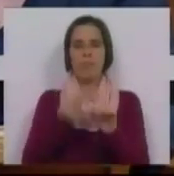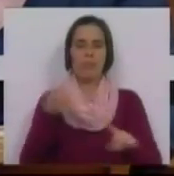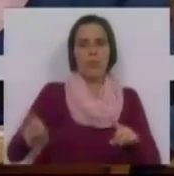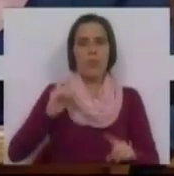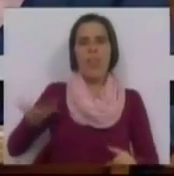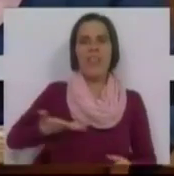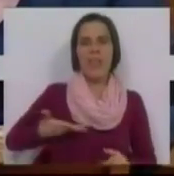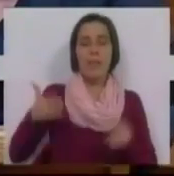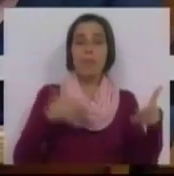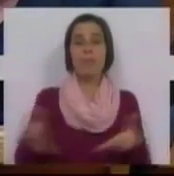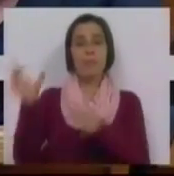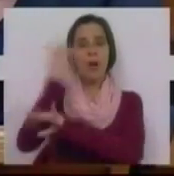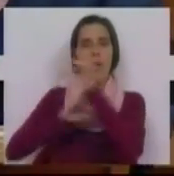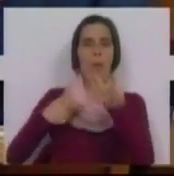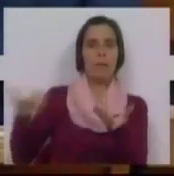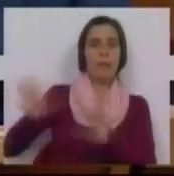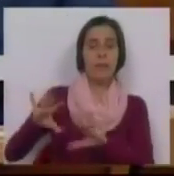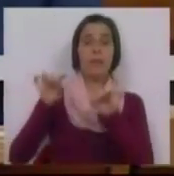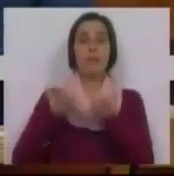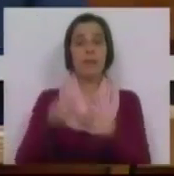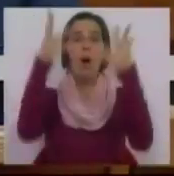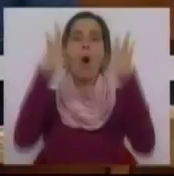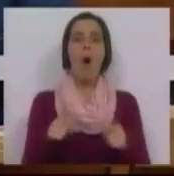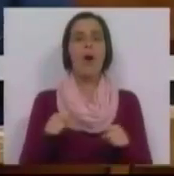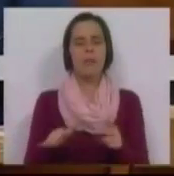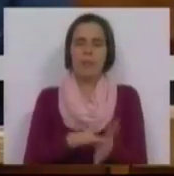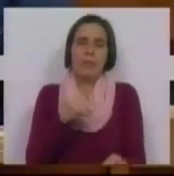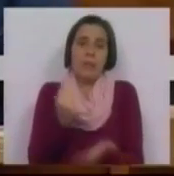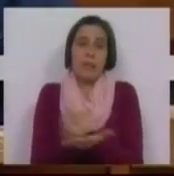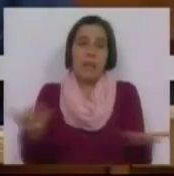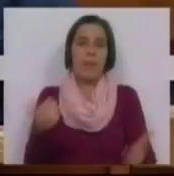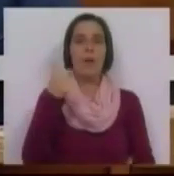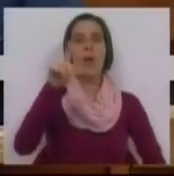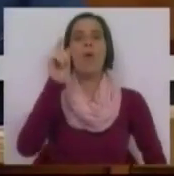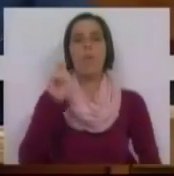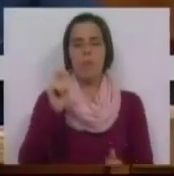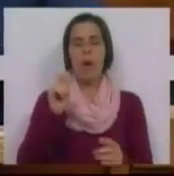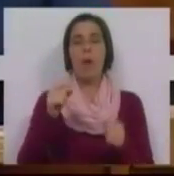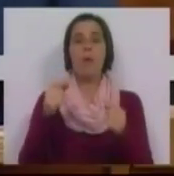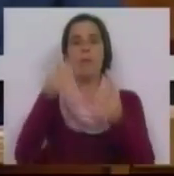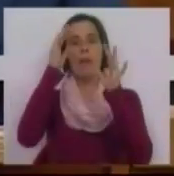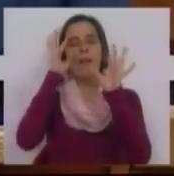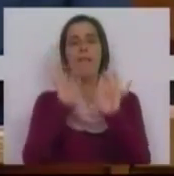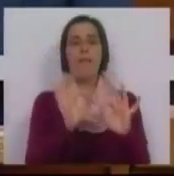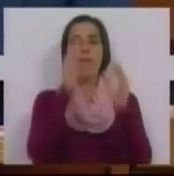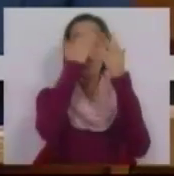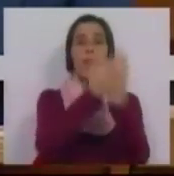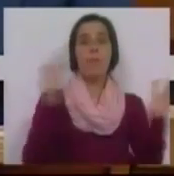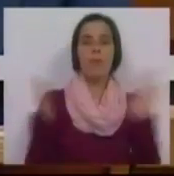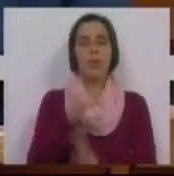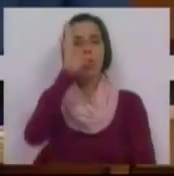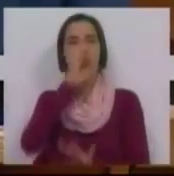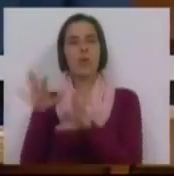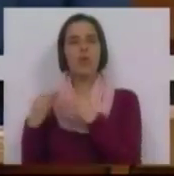da dívida e do Diretório Europeu. Neste orçamento, como sempre, o Bloco de Esquerda estará pela democracia e pelo